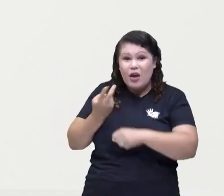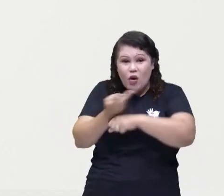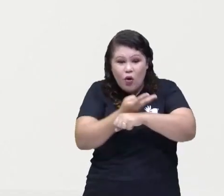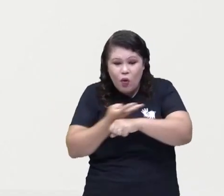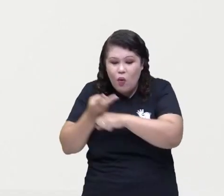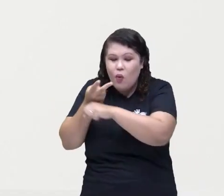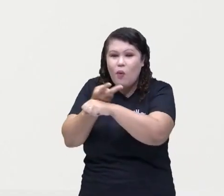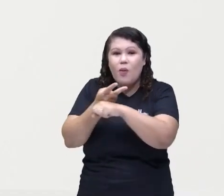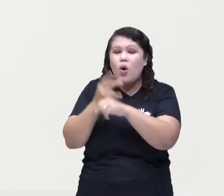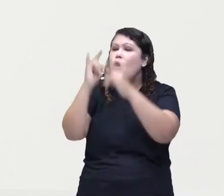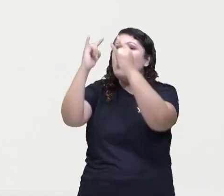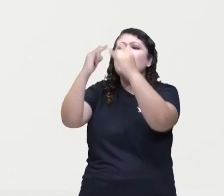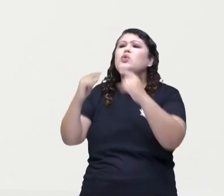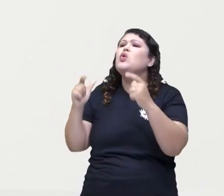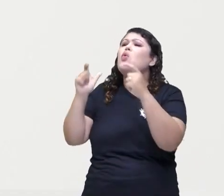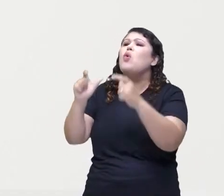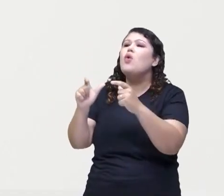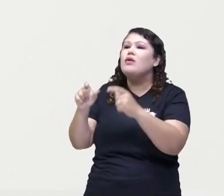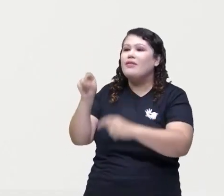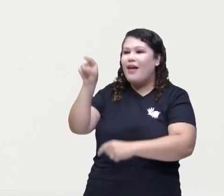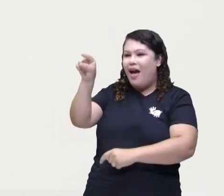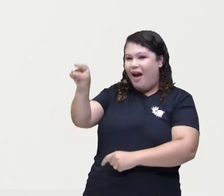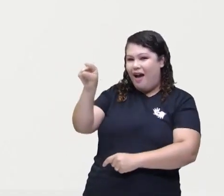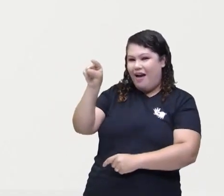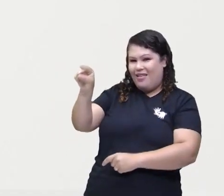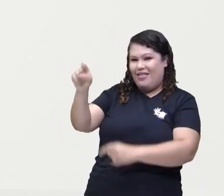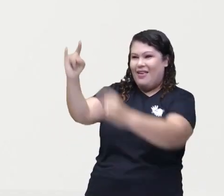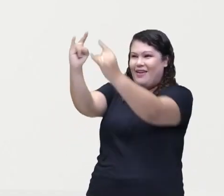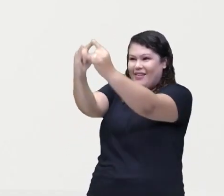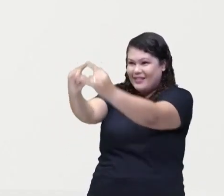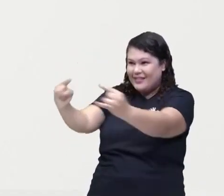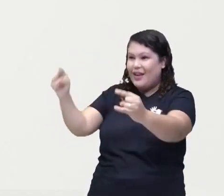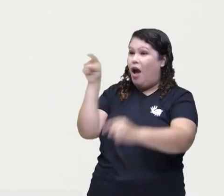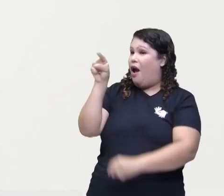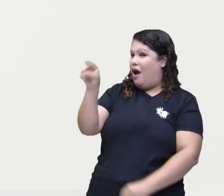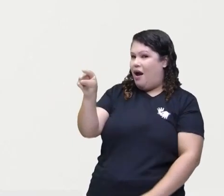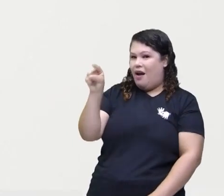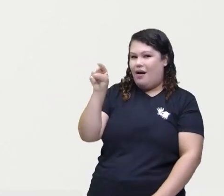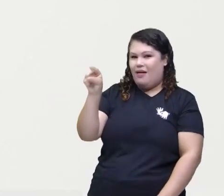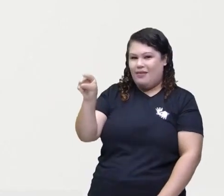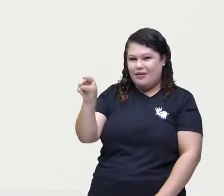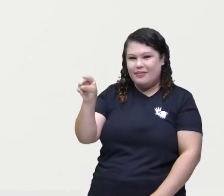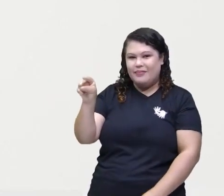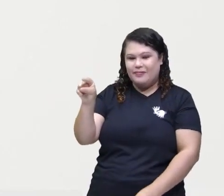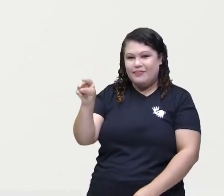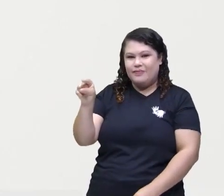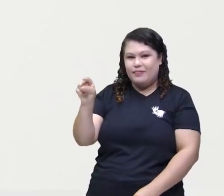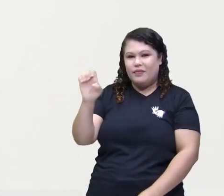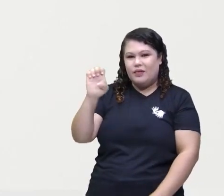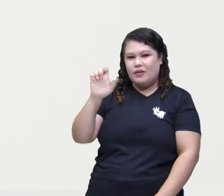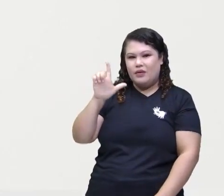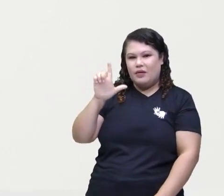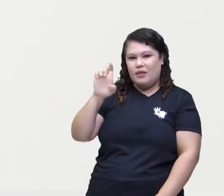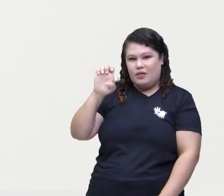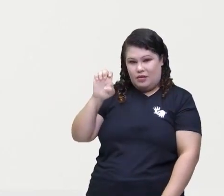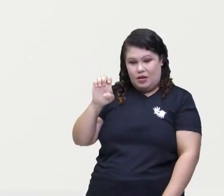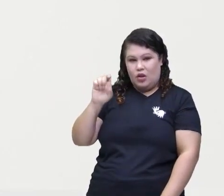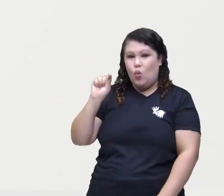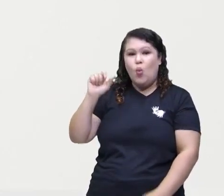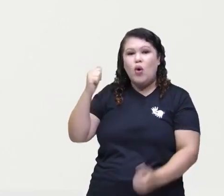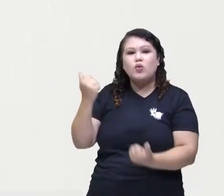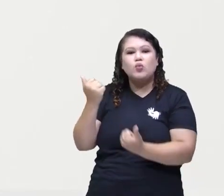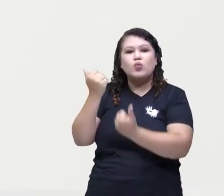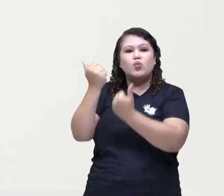Ele está bem ali. Olha só aqui essa palavrinha, ele está